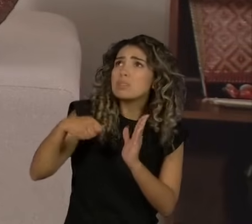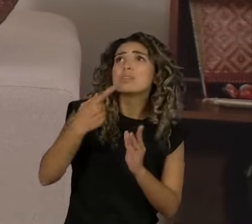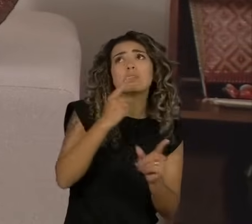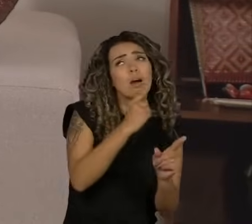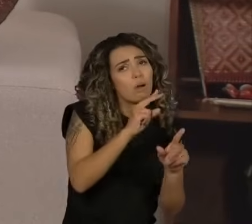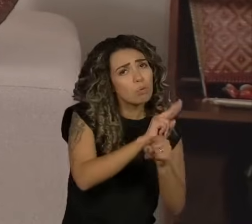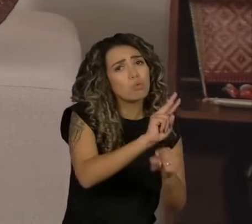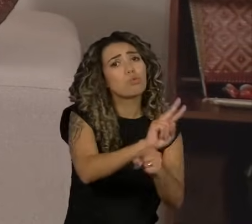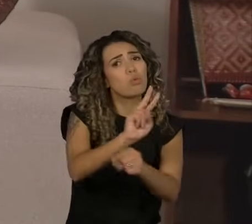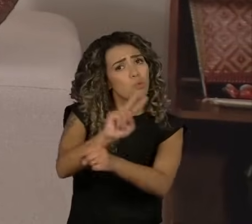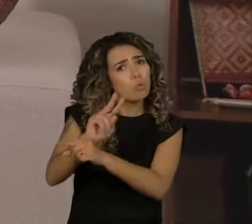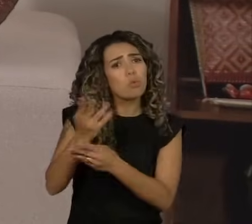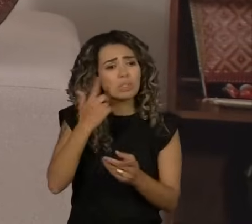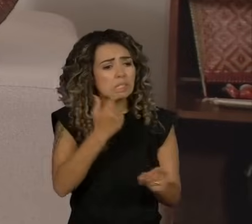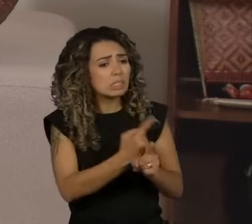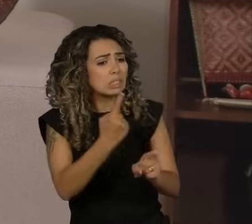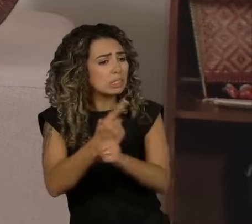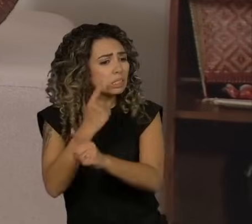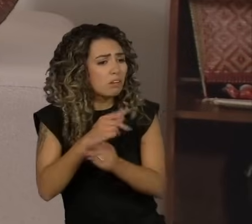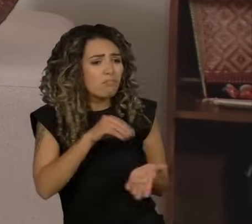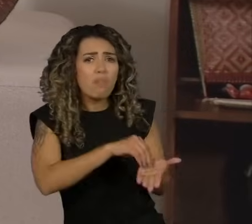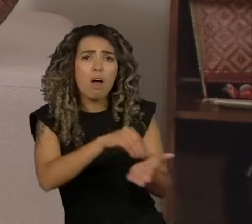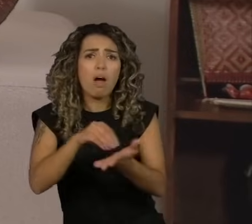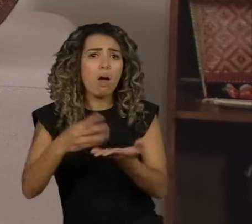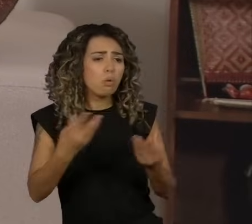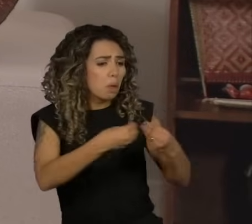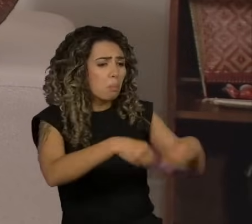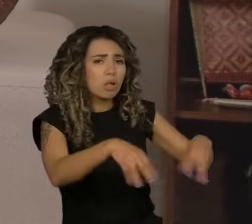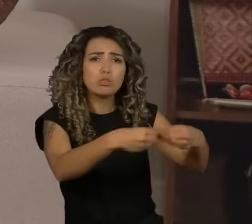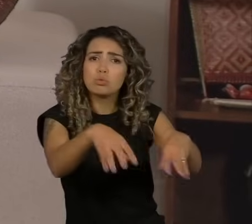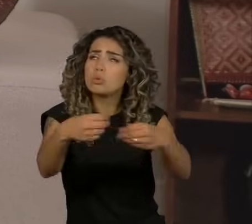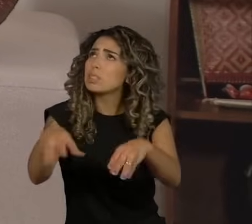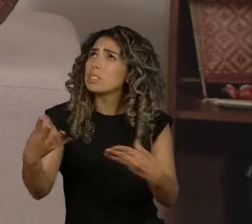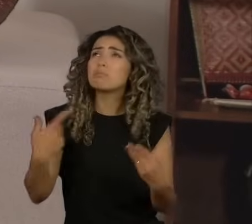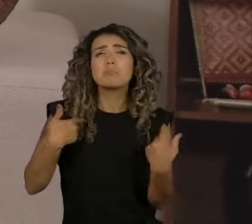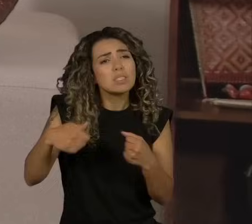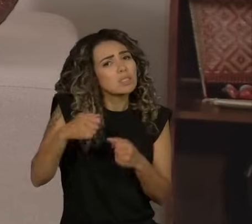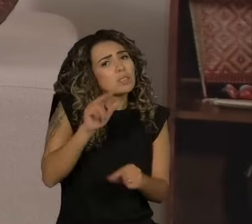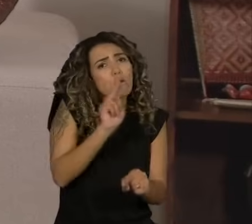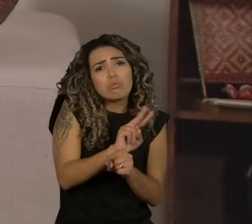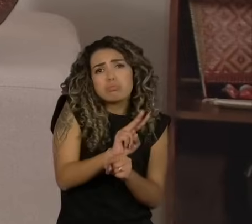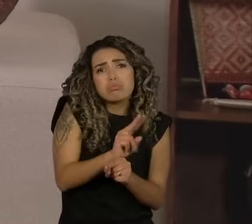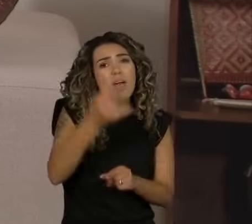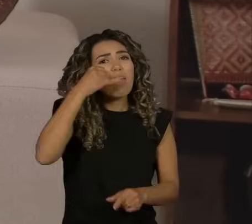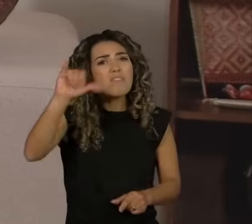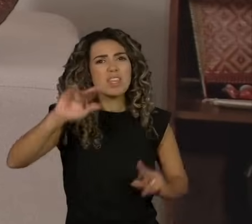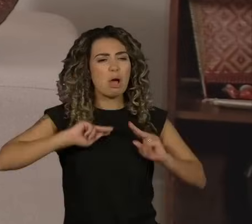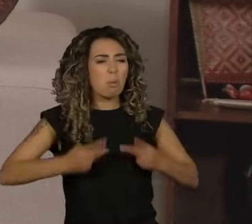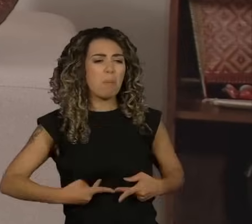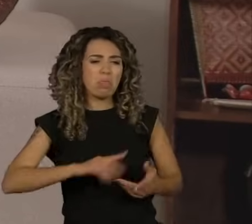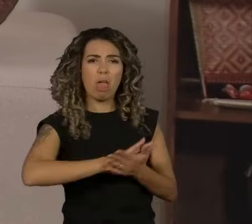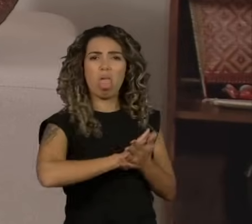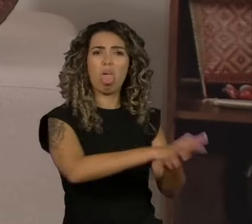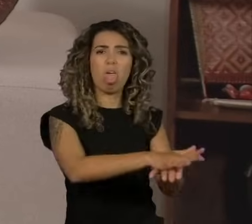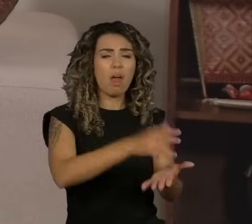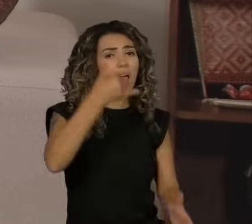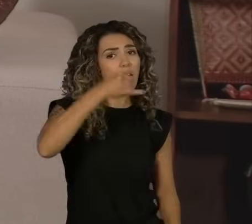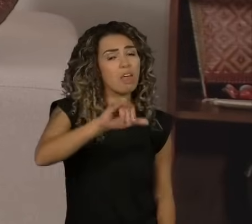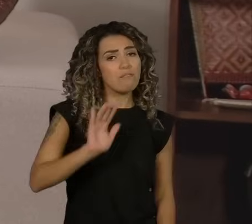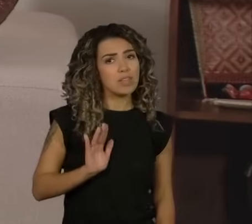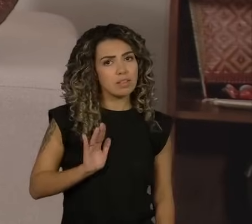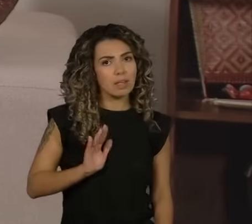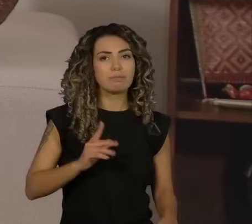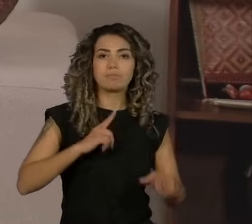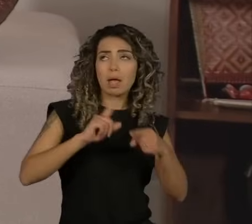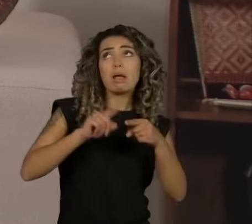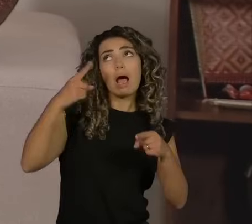conservada bastante cercada, com pouquíssima interferência humana, e aqueles que entendem que há áreas que só são conservadas se você